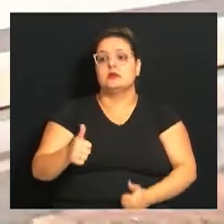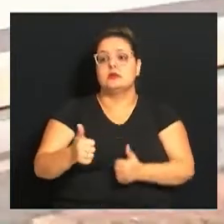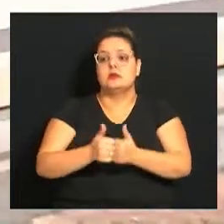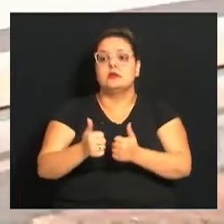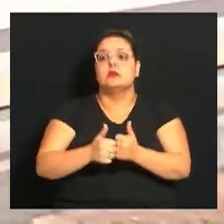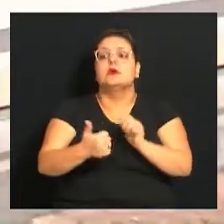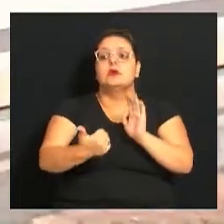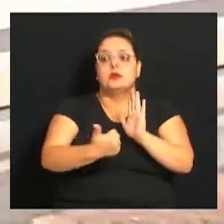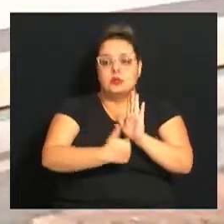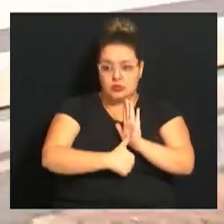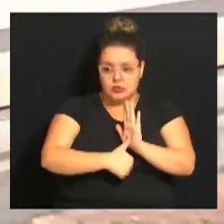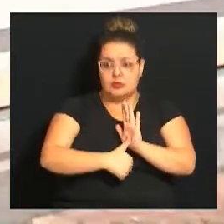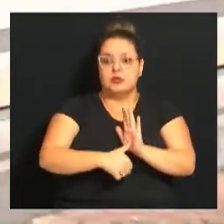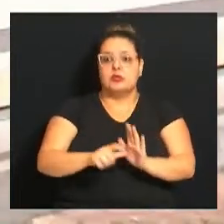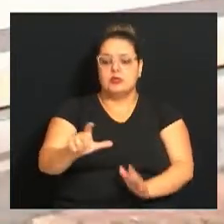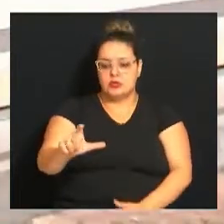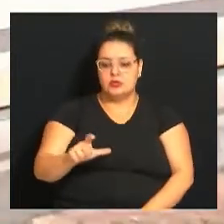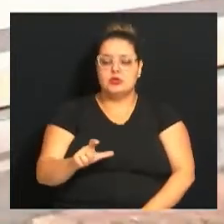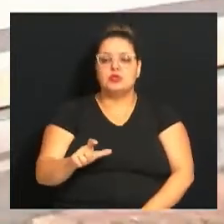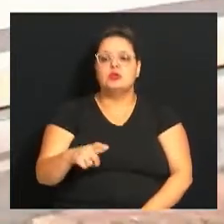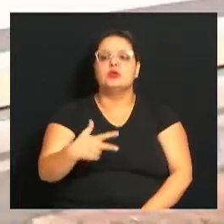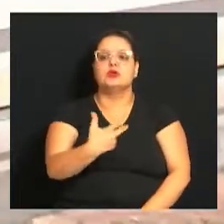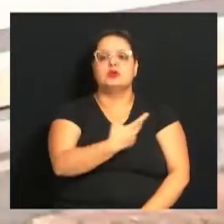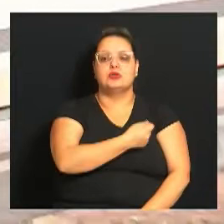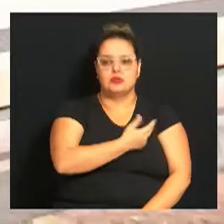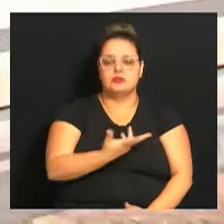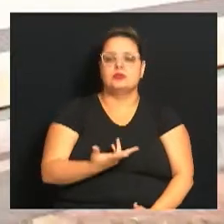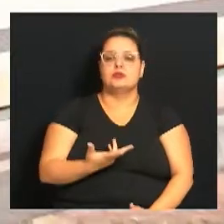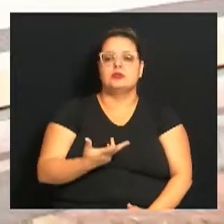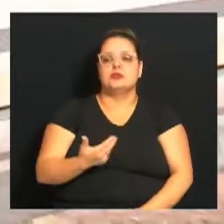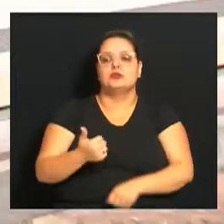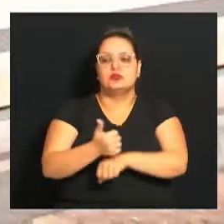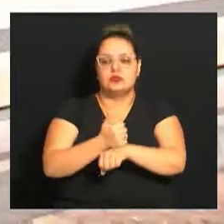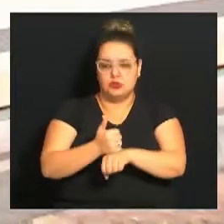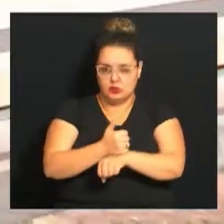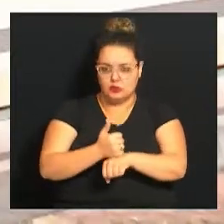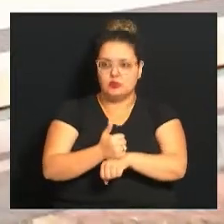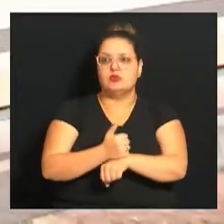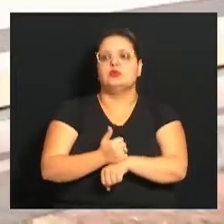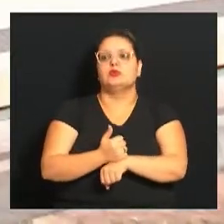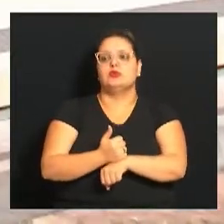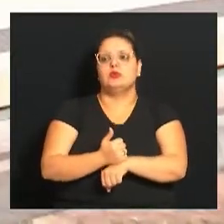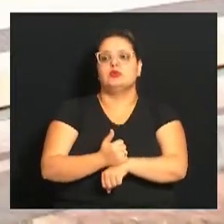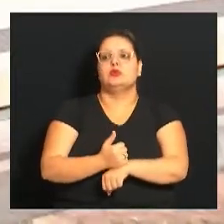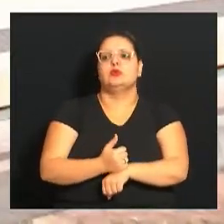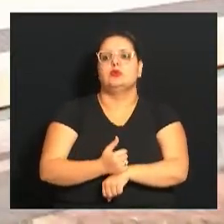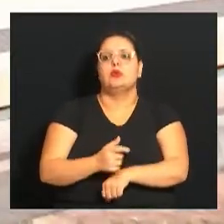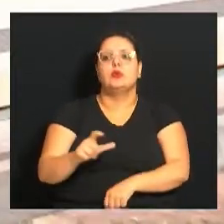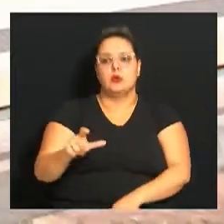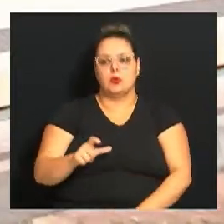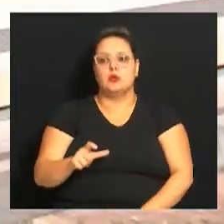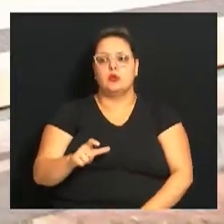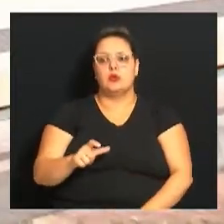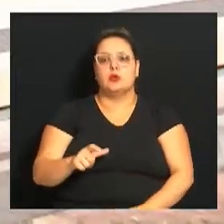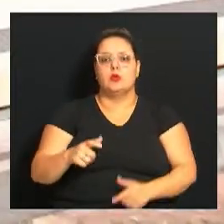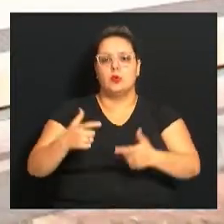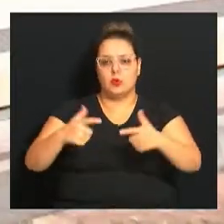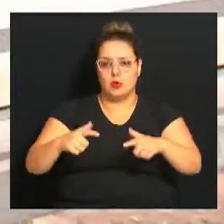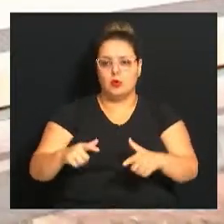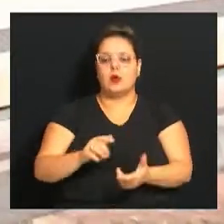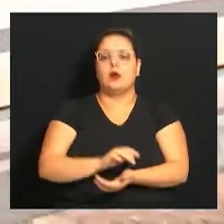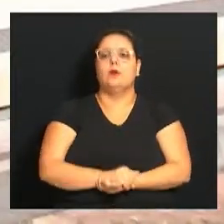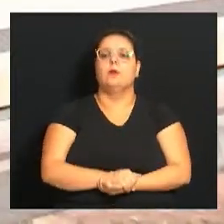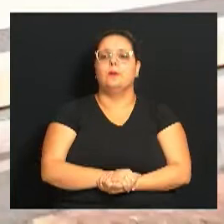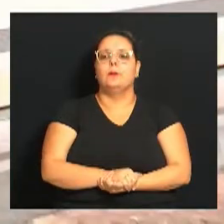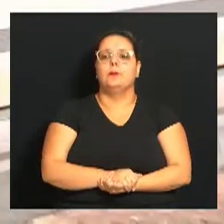identidade, quem tiver a carteirinha de vacinação, e os profissionais de saúde, um documento que comprove o vínculo com o estabelecimento. Shaula, a gente veio